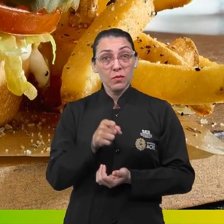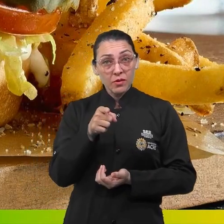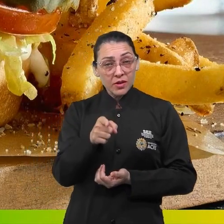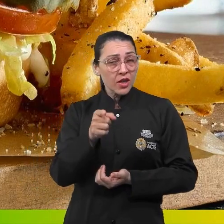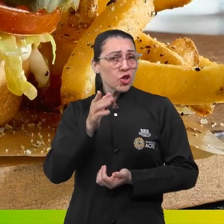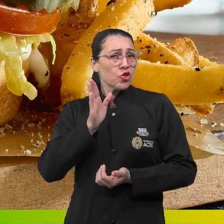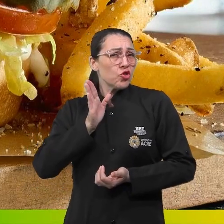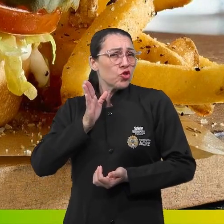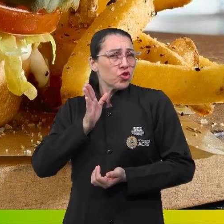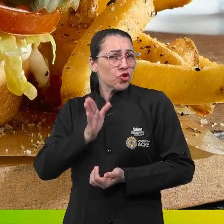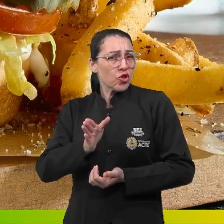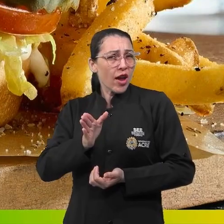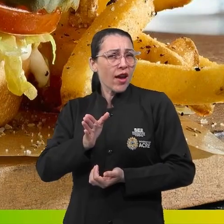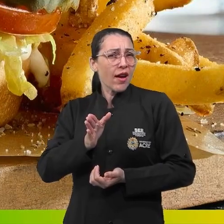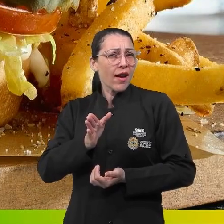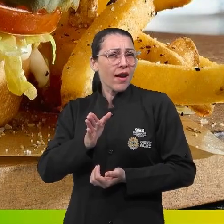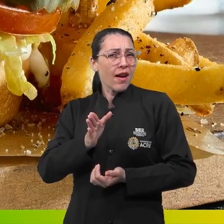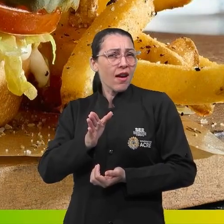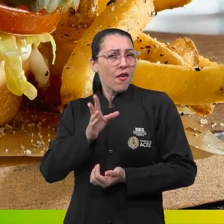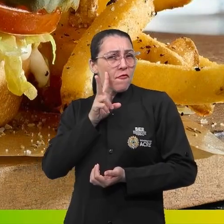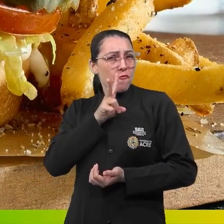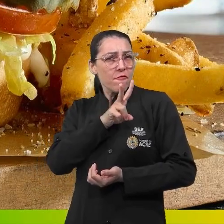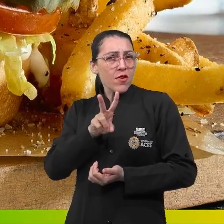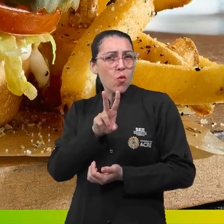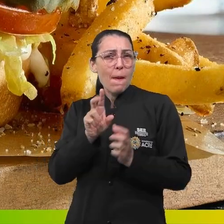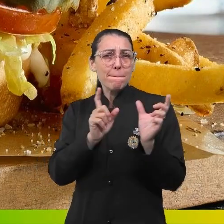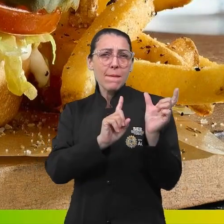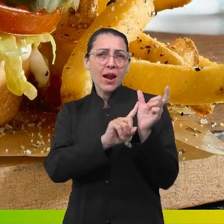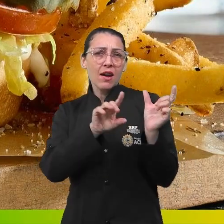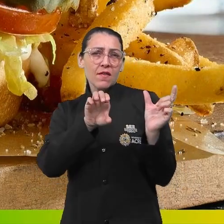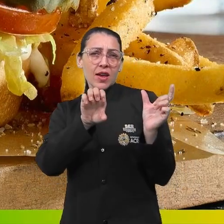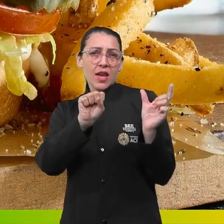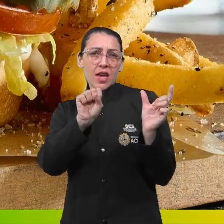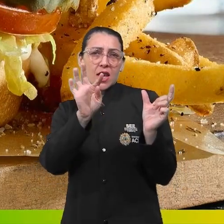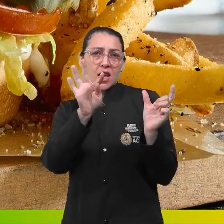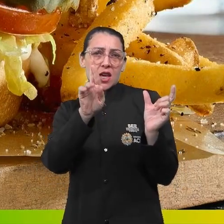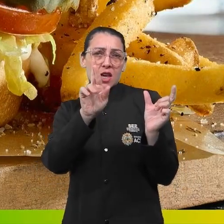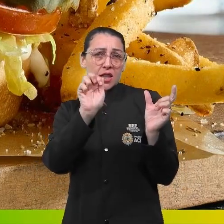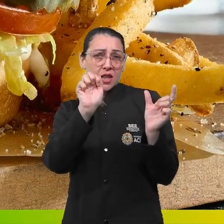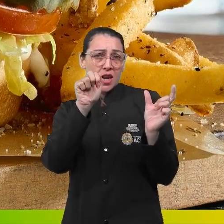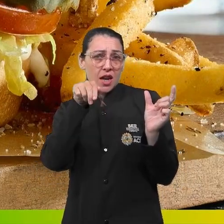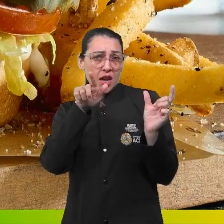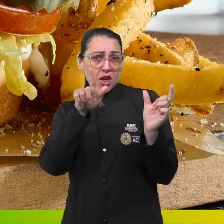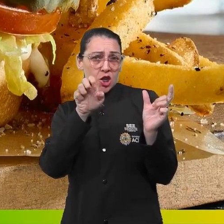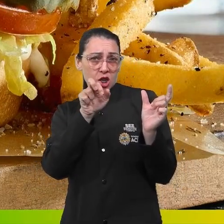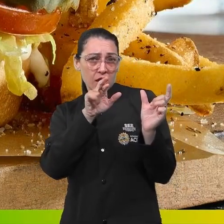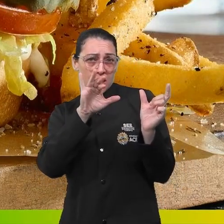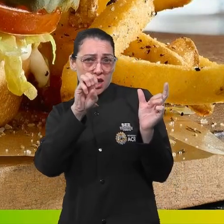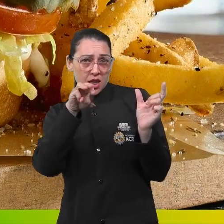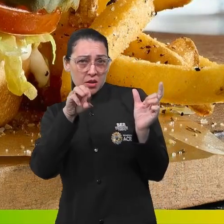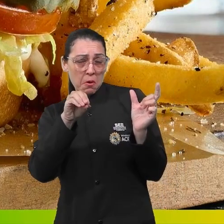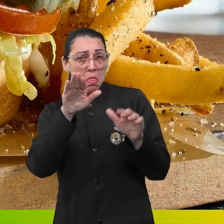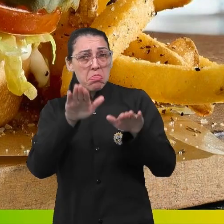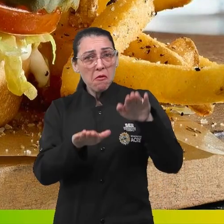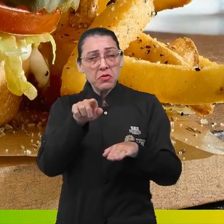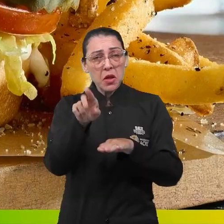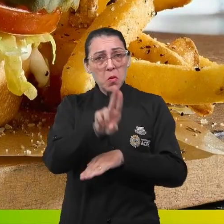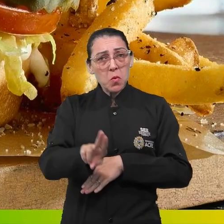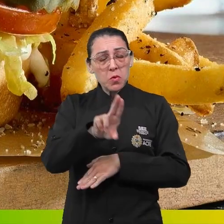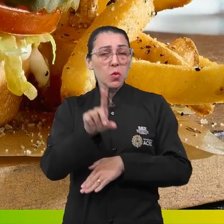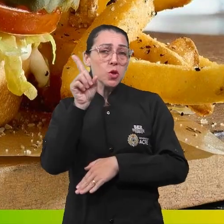Você já ouviu falar em estrangeirismos? Talvez você use no seu dia a dia, mas muitas vezes